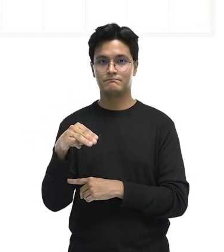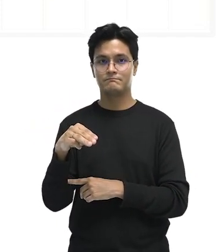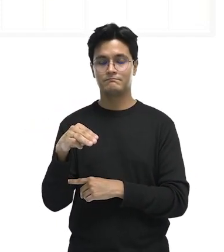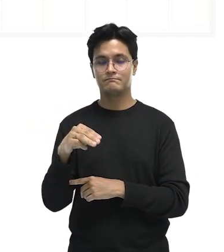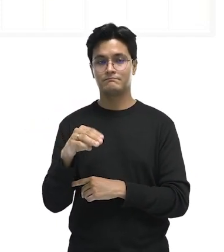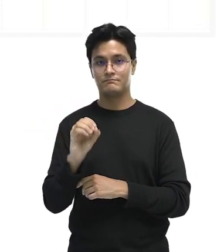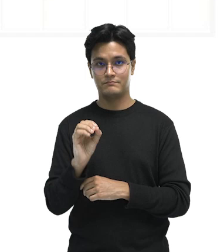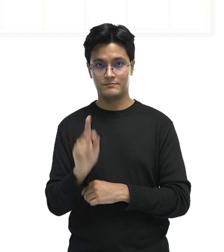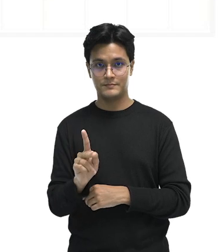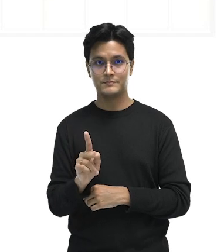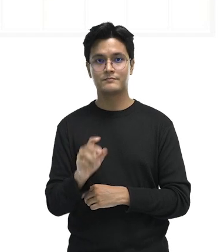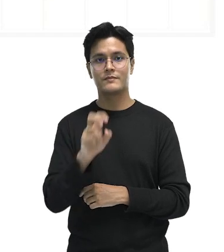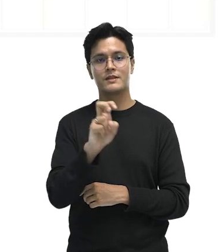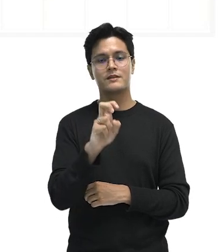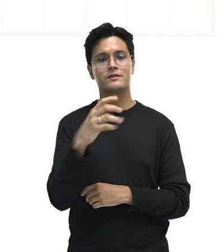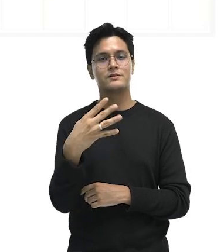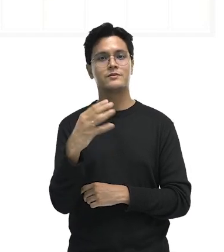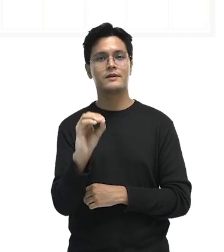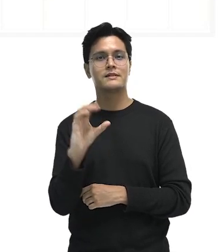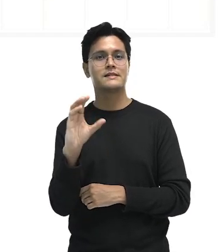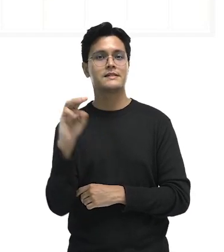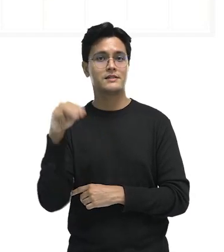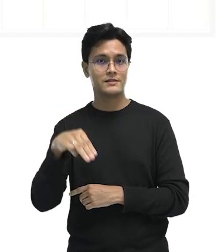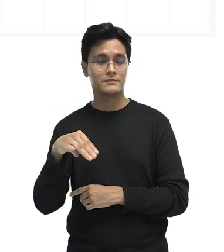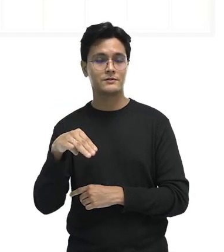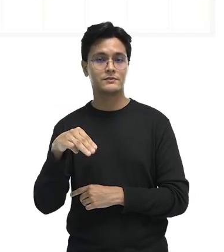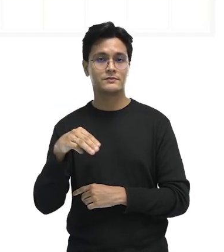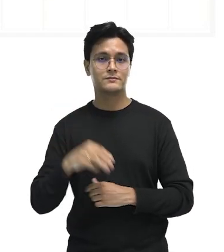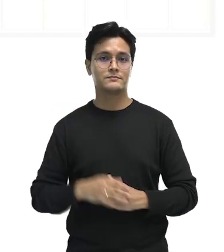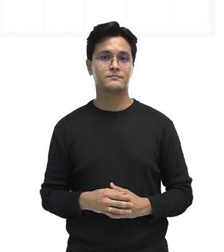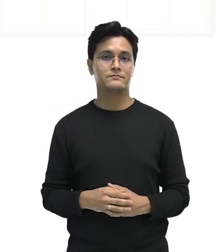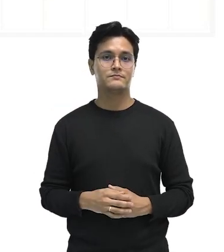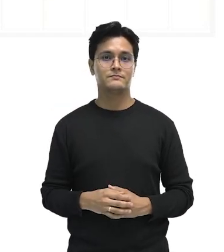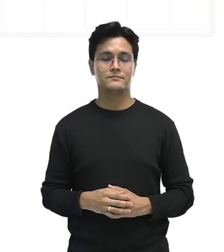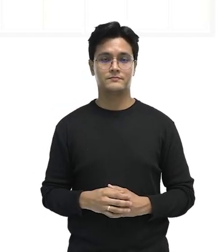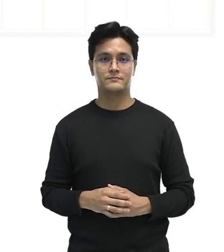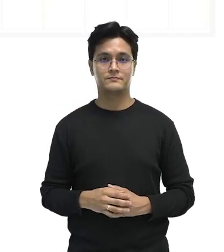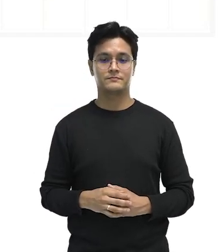centímetros. Tudo bem? 540 centímetros. Ora,